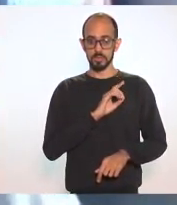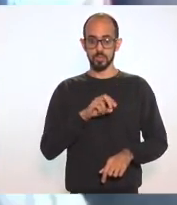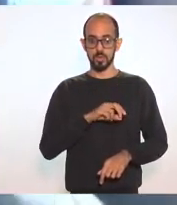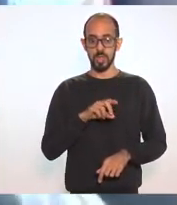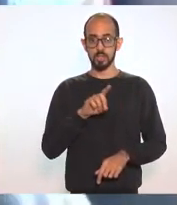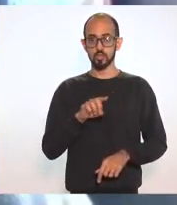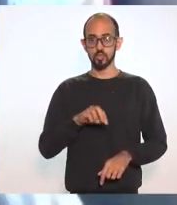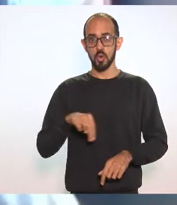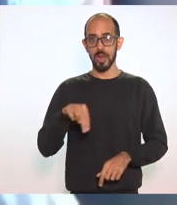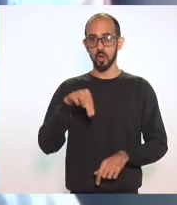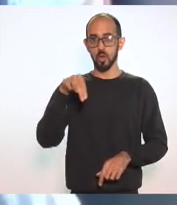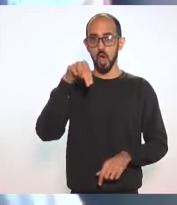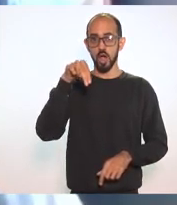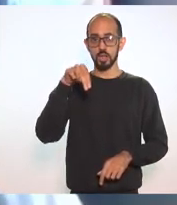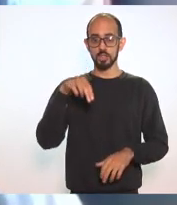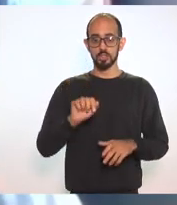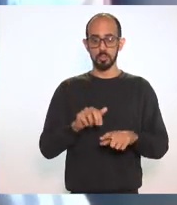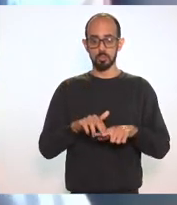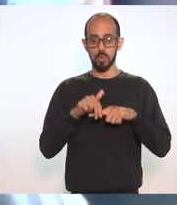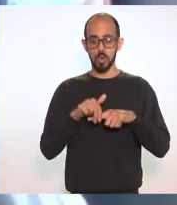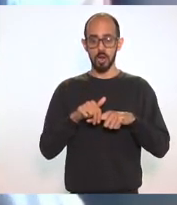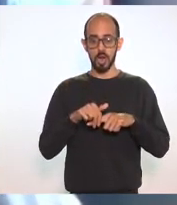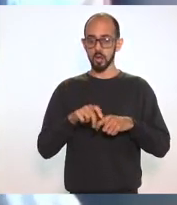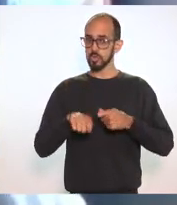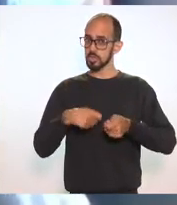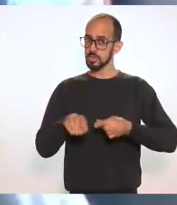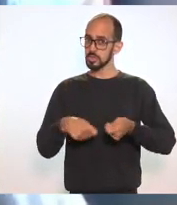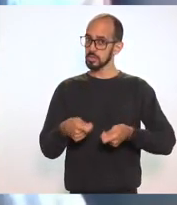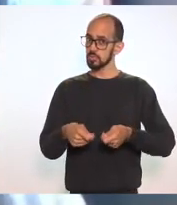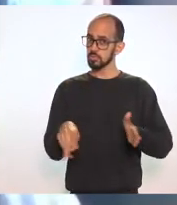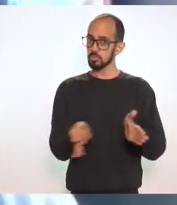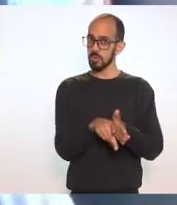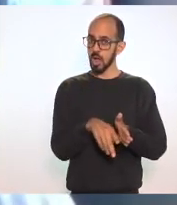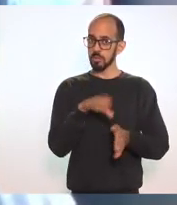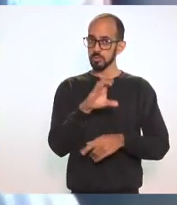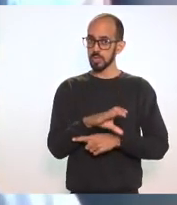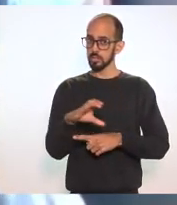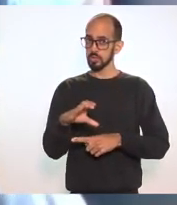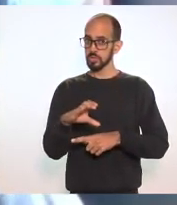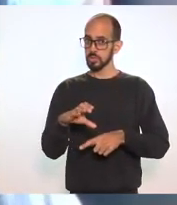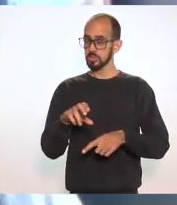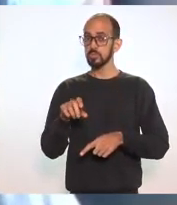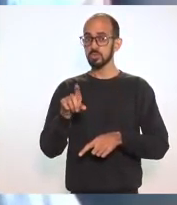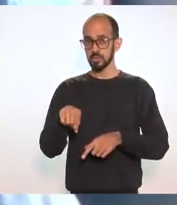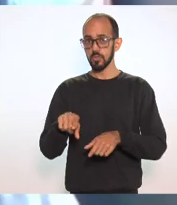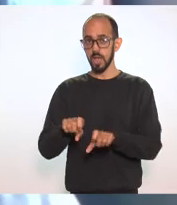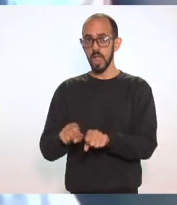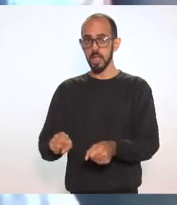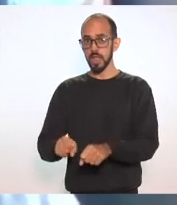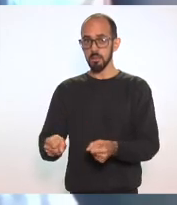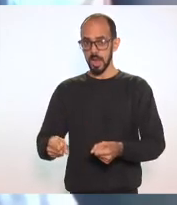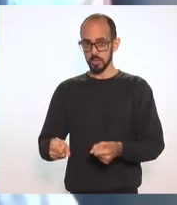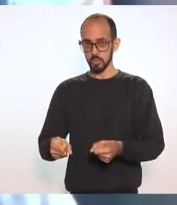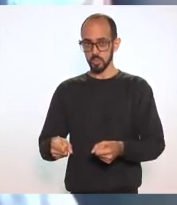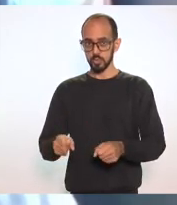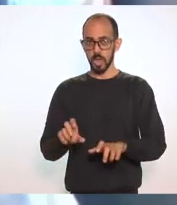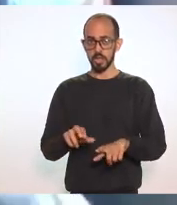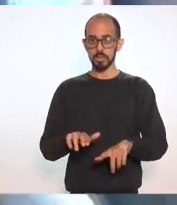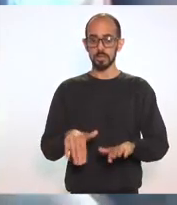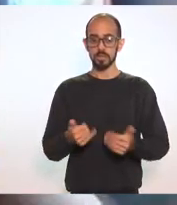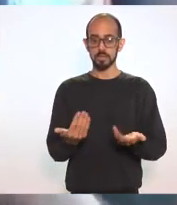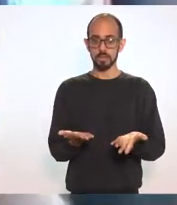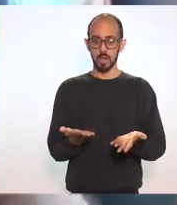norte de símbolos do catolicismo que foram depredados. Portanto, cabe razão a Mônica Francisco quando